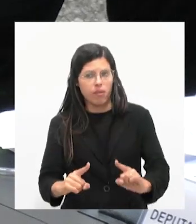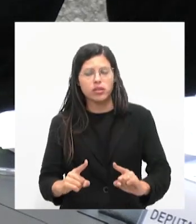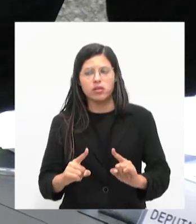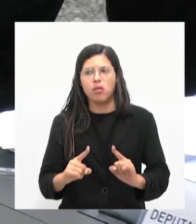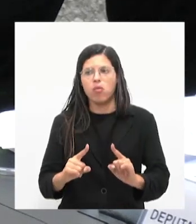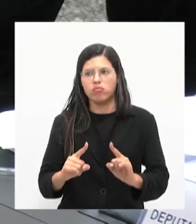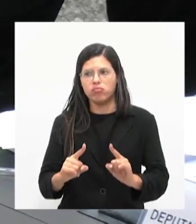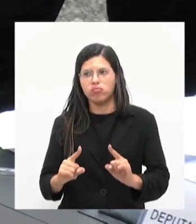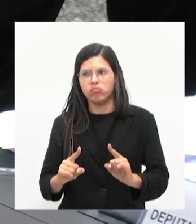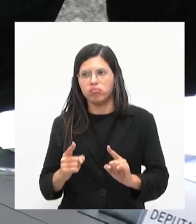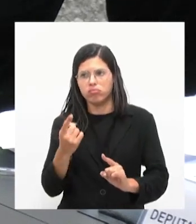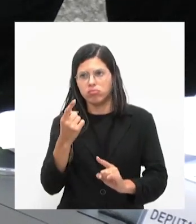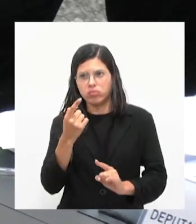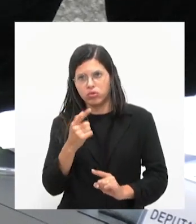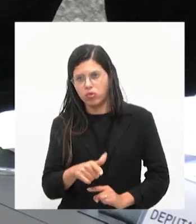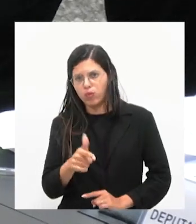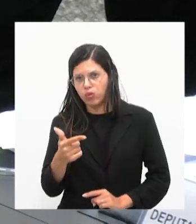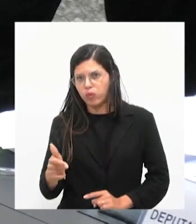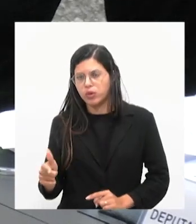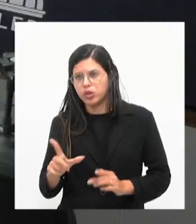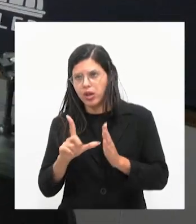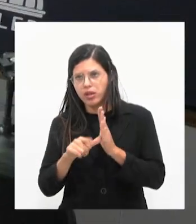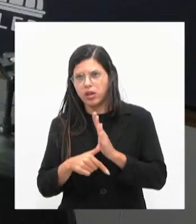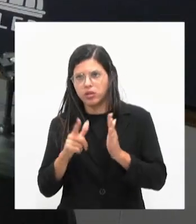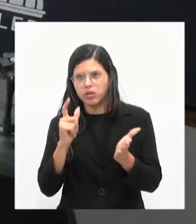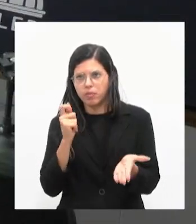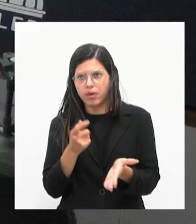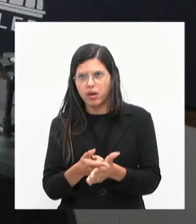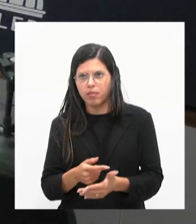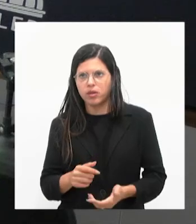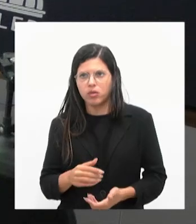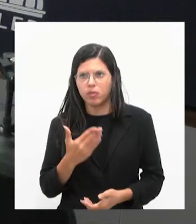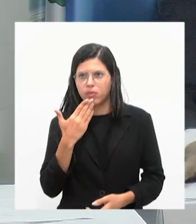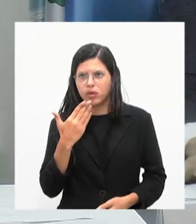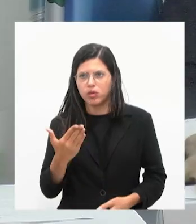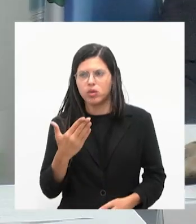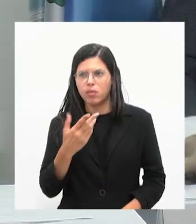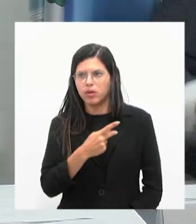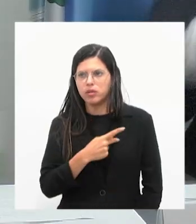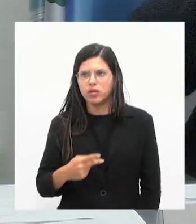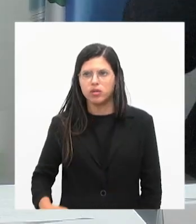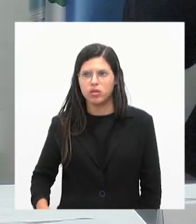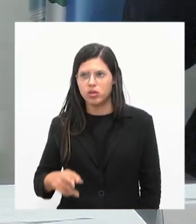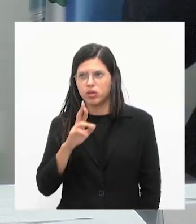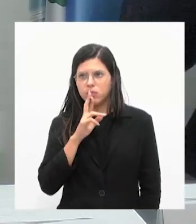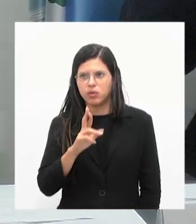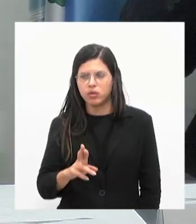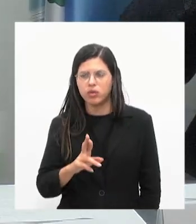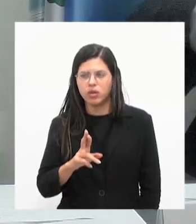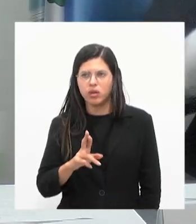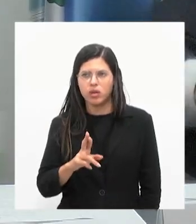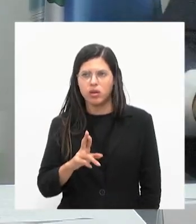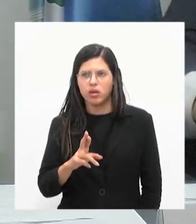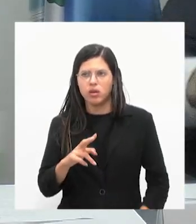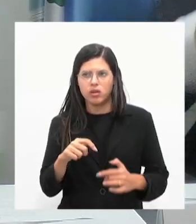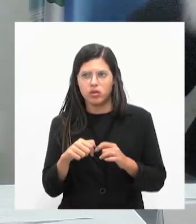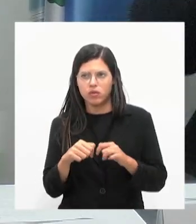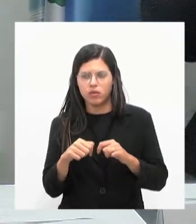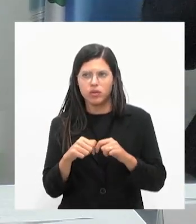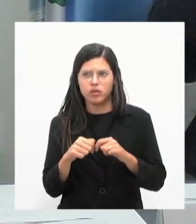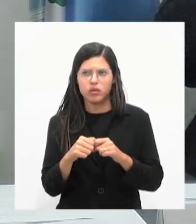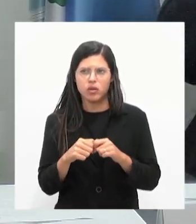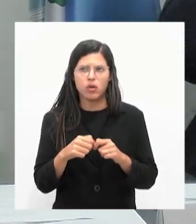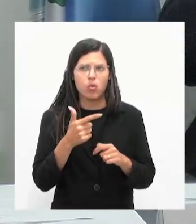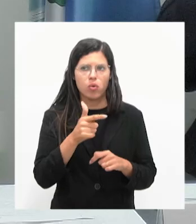constantemente de atraso de pagamento. Eu pedi para o presidente responder, que nós vamos, inclusive, fazer um bloco numa